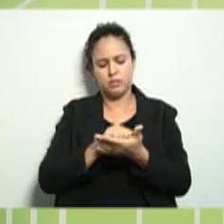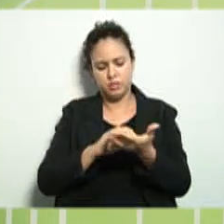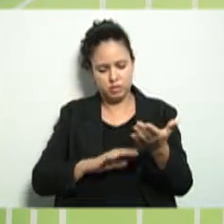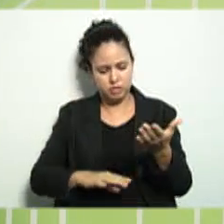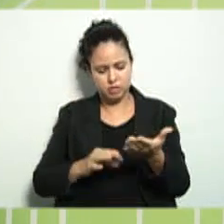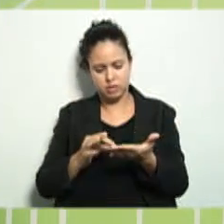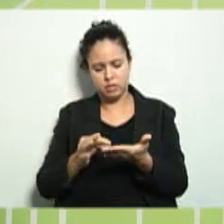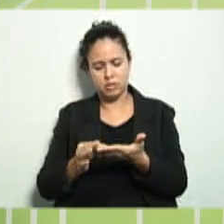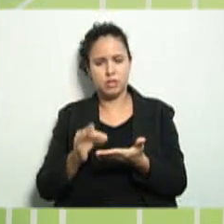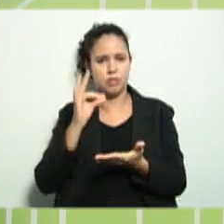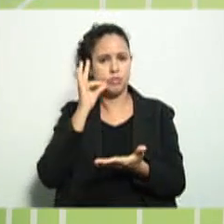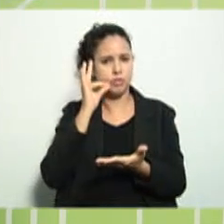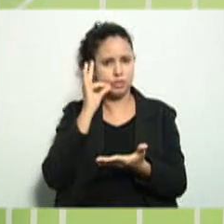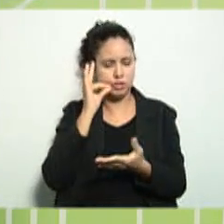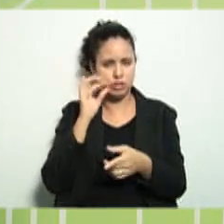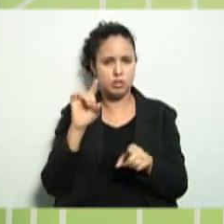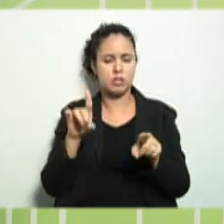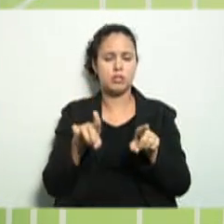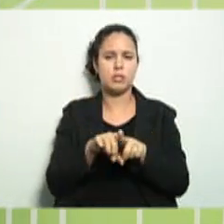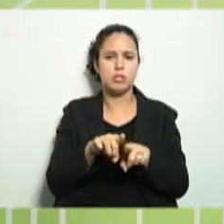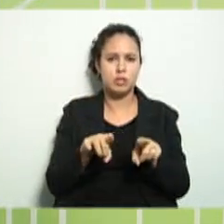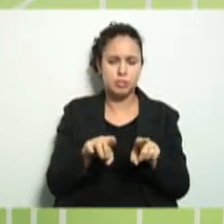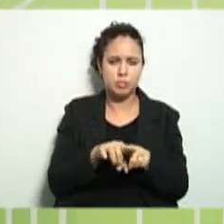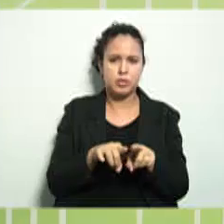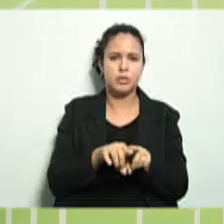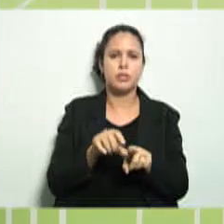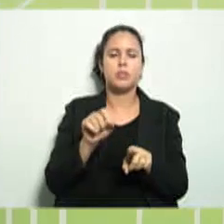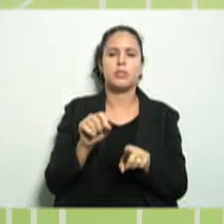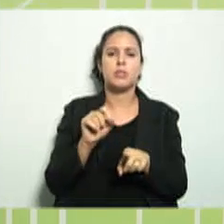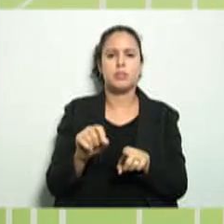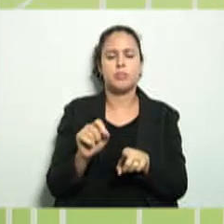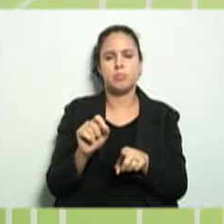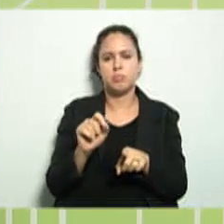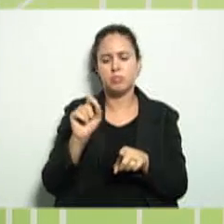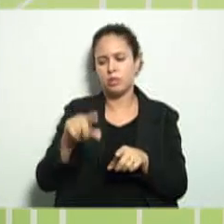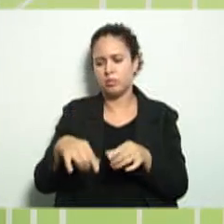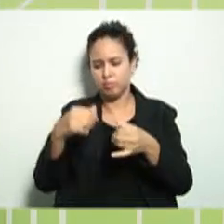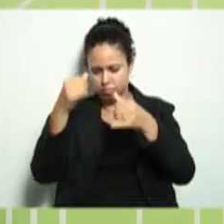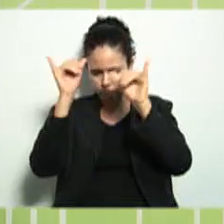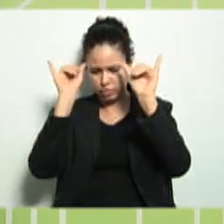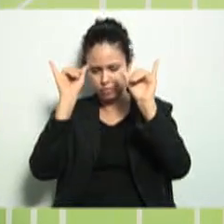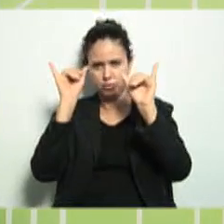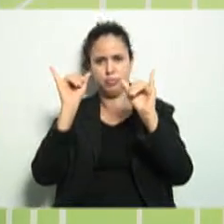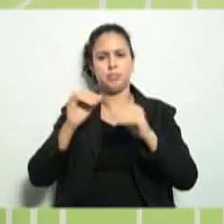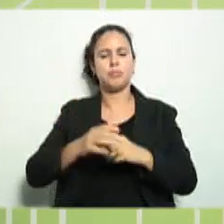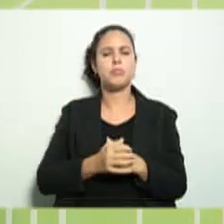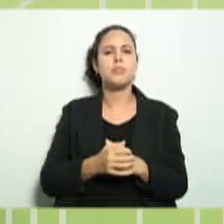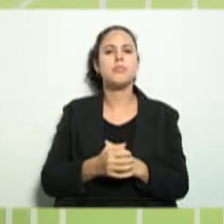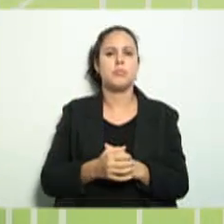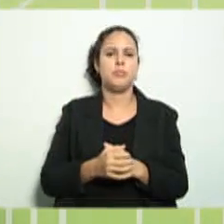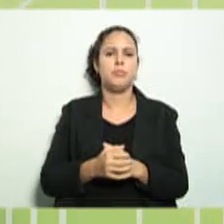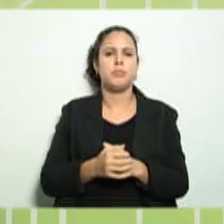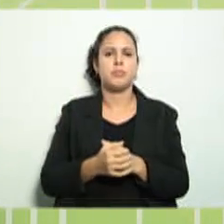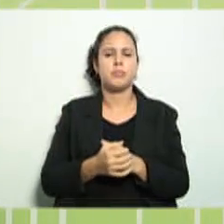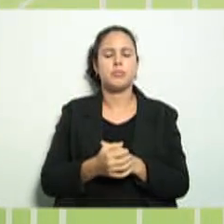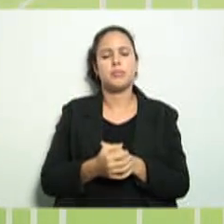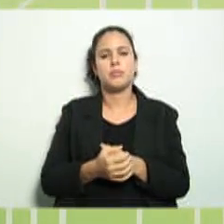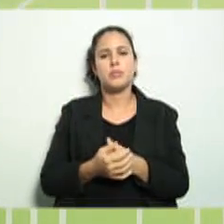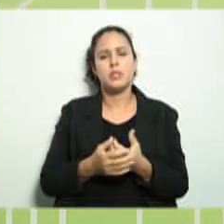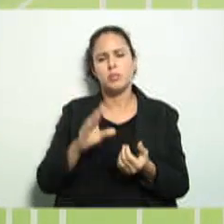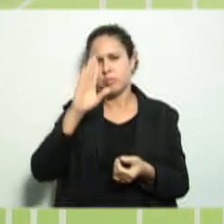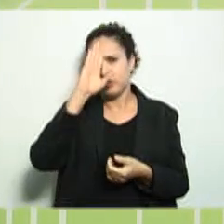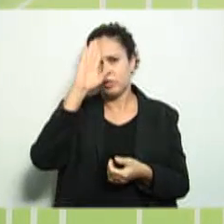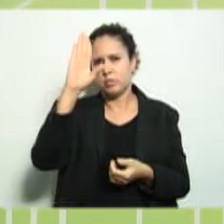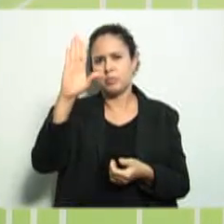atividade de piscicultura, que são atividades que vêm se desenvolvendo muito no estado, principalmente, como foi comentado pela